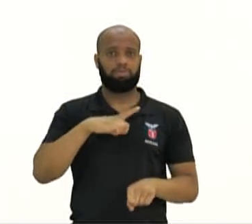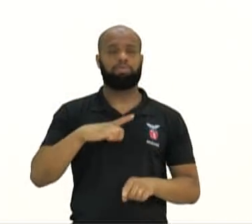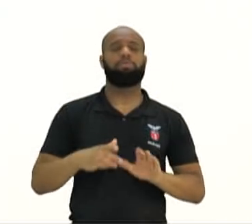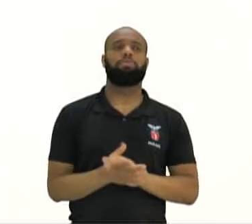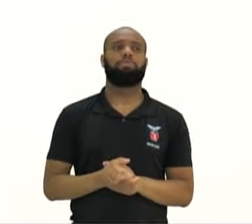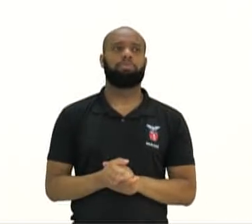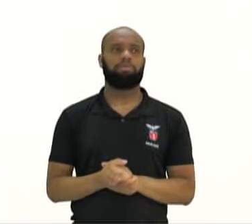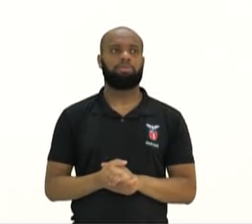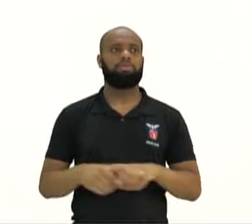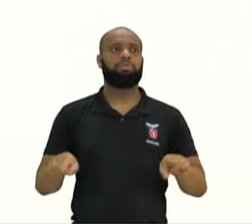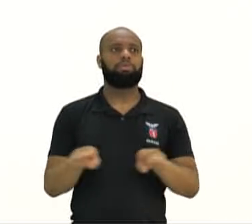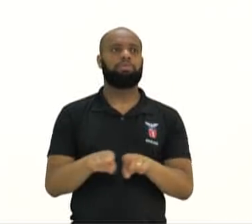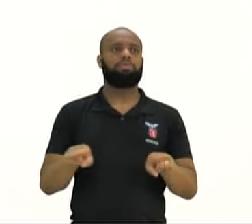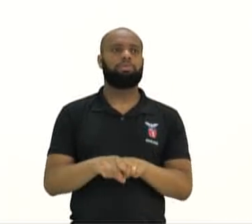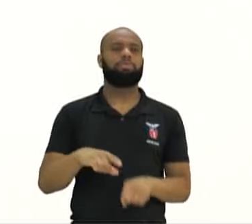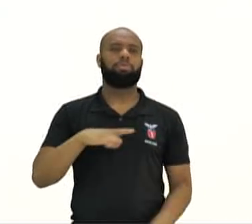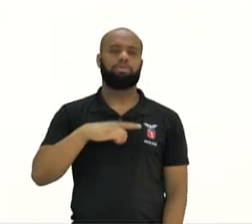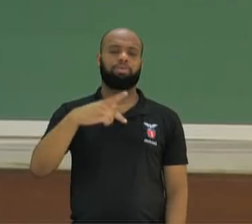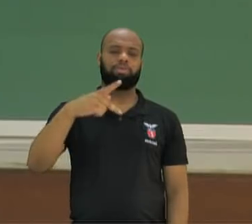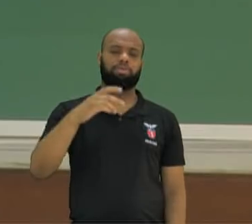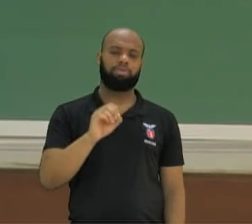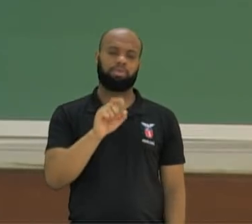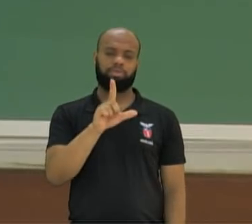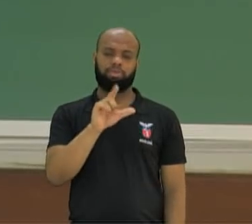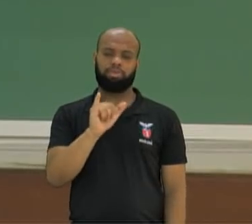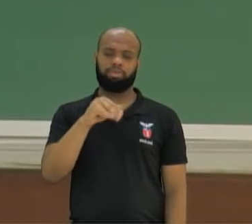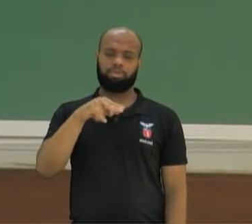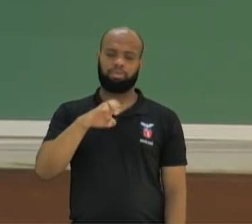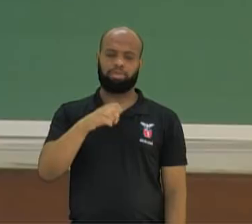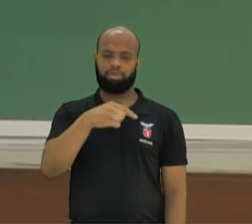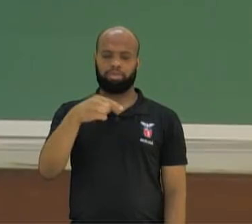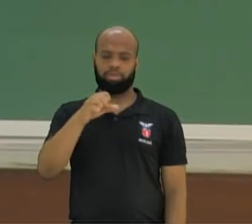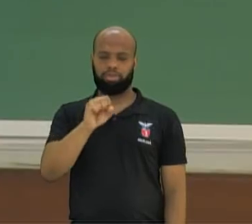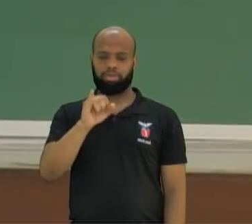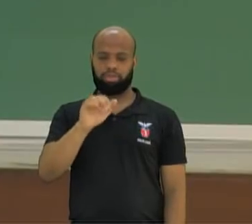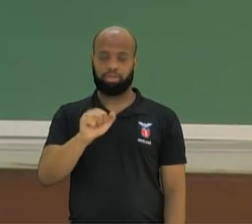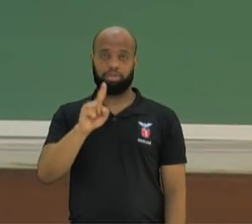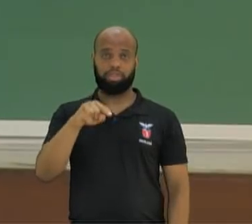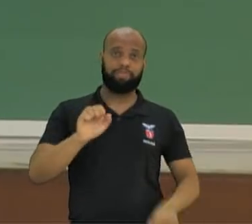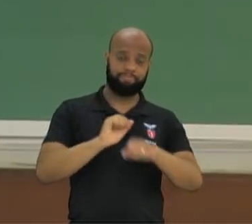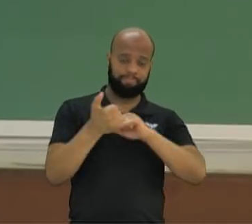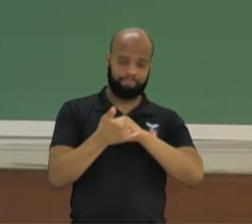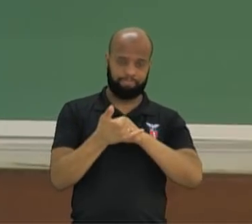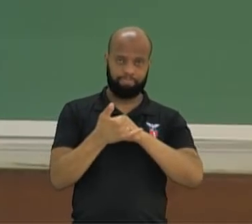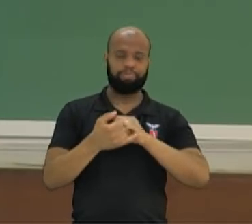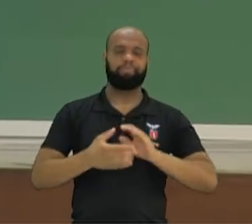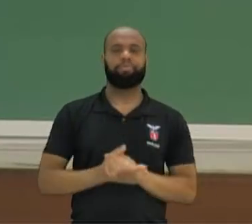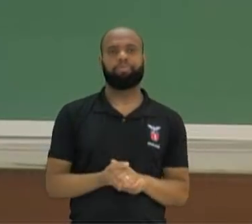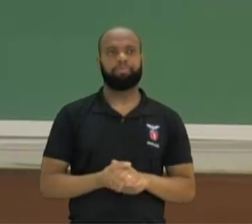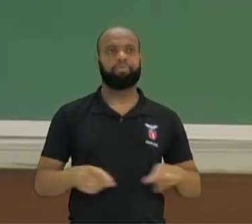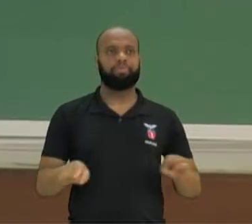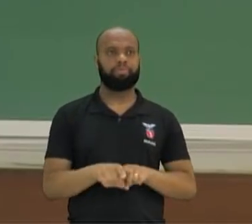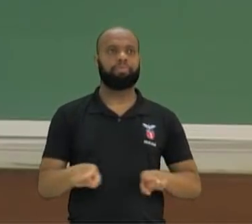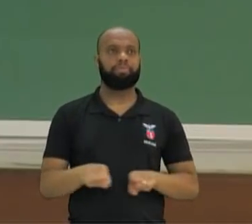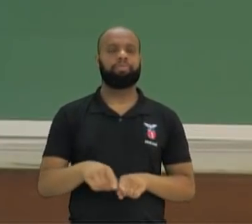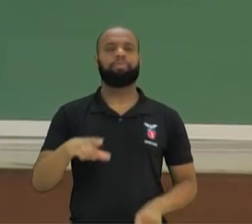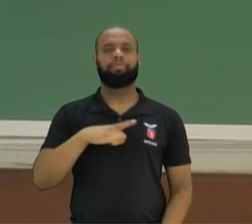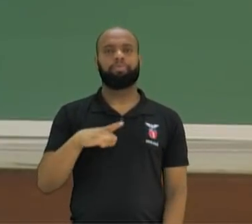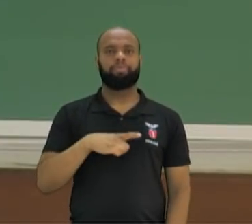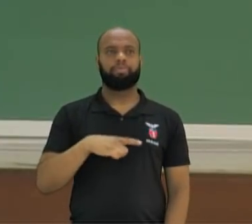a Polinésia, que são as pequenas ilhas espalhadas ali pelo Pacífico, e a Nova